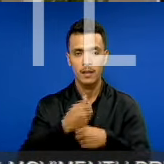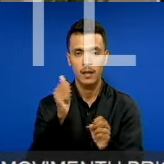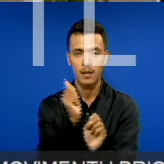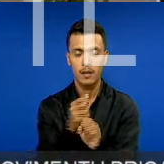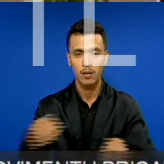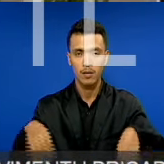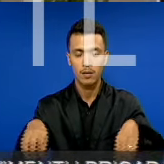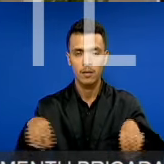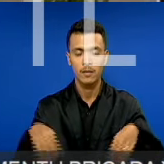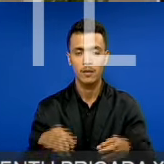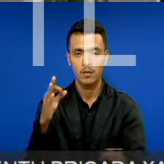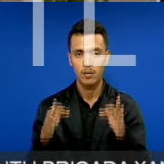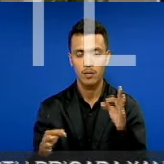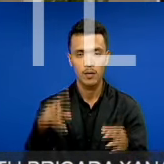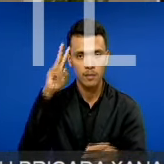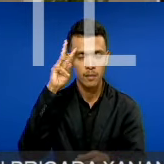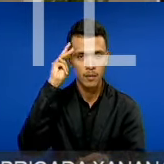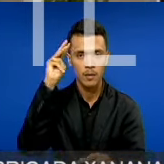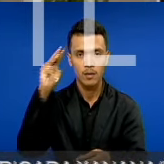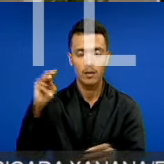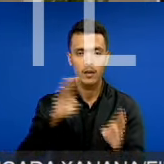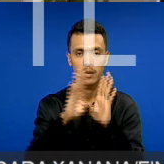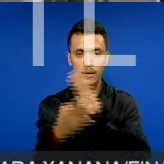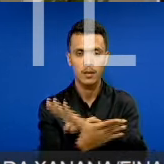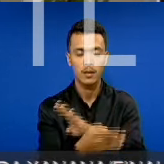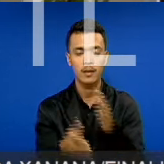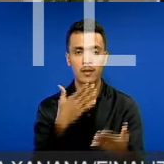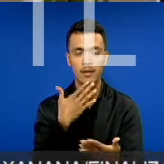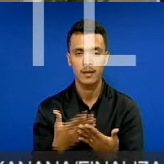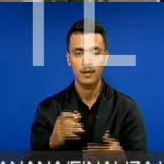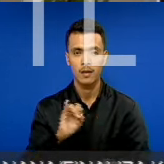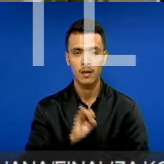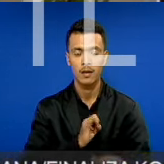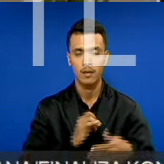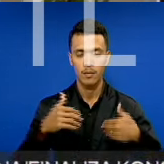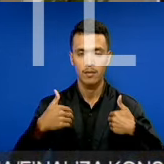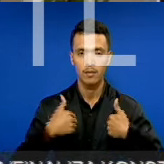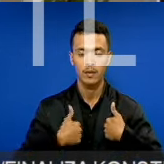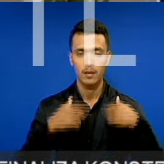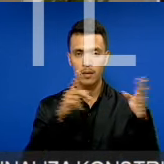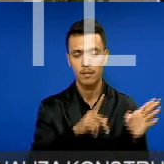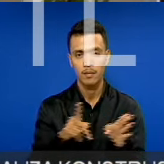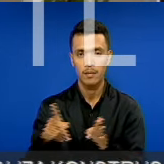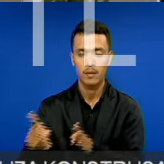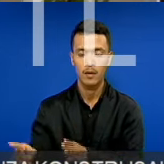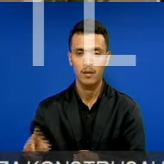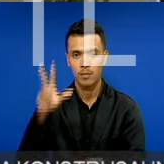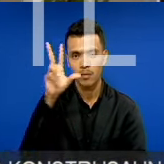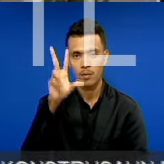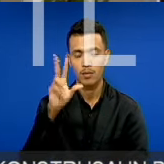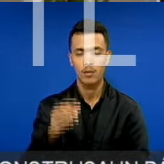Antoma, a tua missão não é, se sucesso. Eu ia a União Palavra de Ordem Tolo,